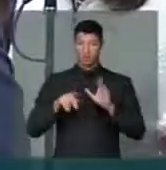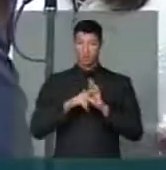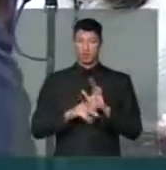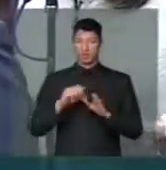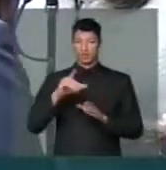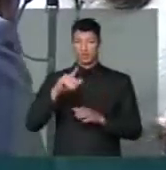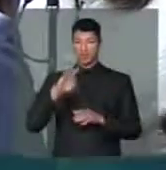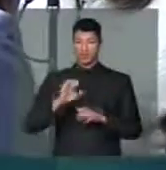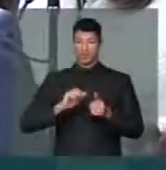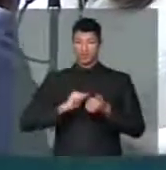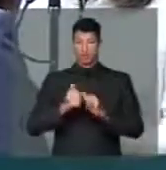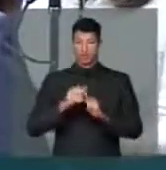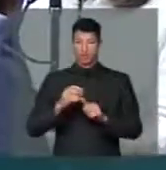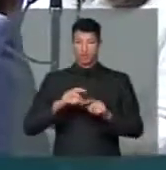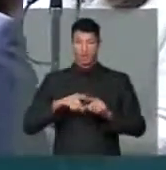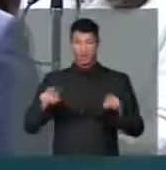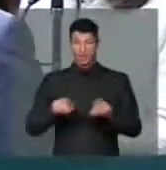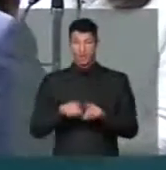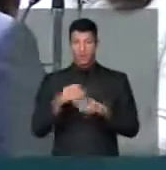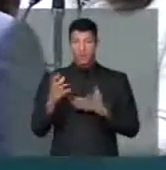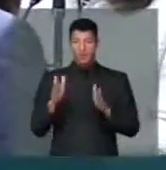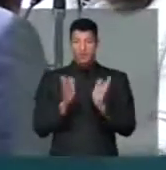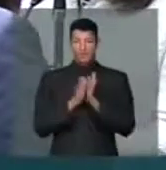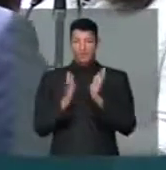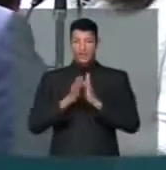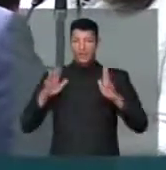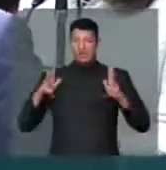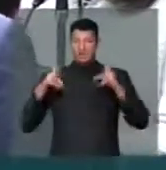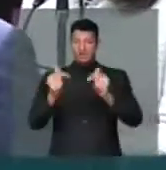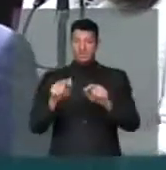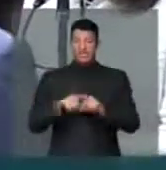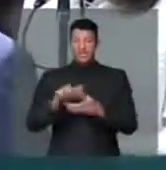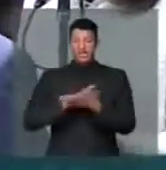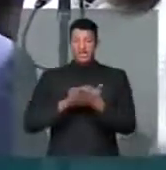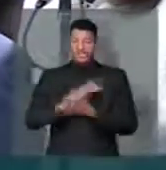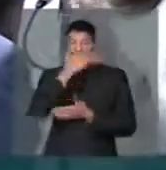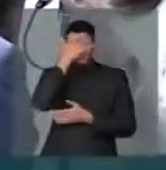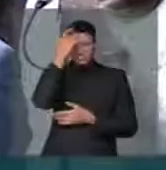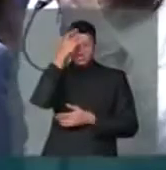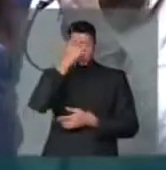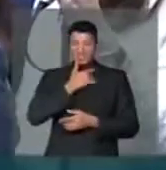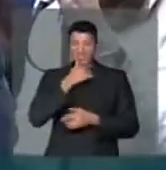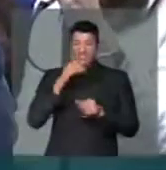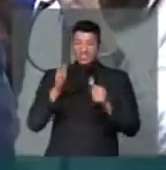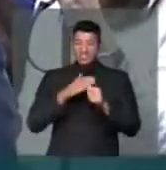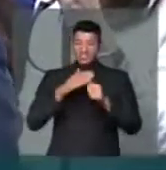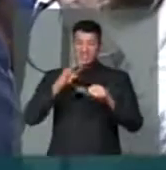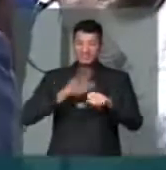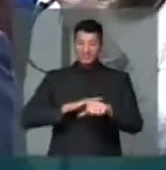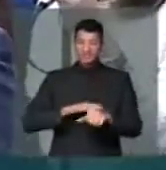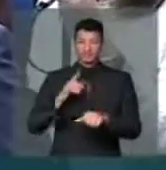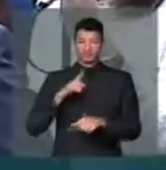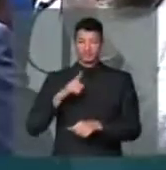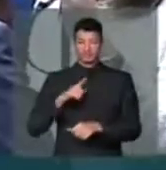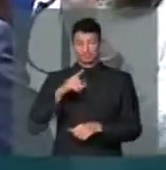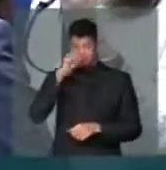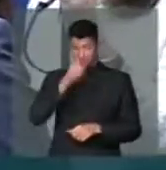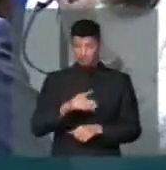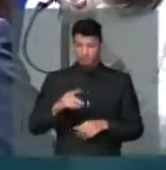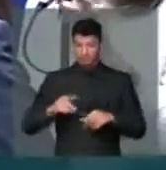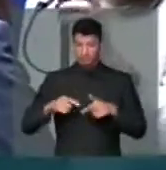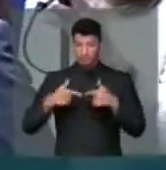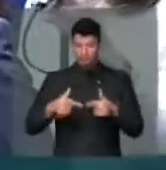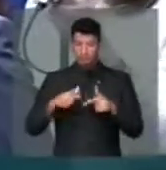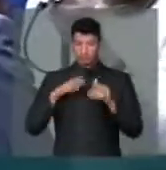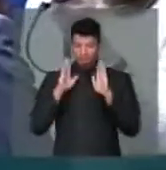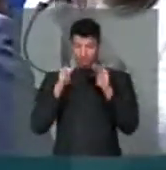dos clubes de futebol. Mas eu quero aqui parabenizar a todos, em nome daquele que, com certeza, desde o primeiro momento, tem comandado esta luta,